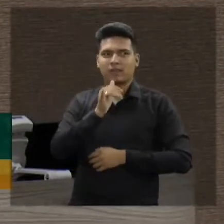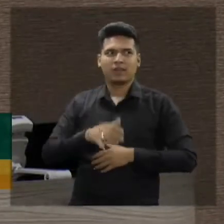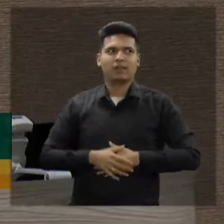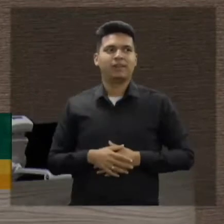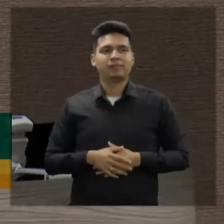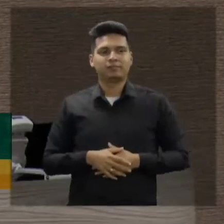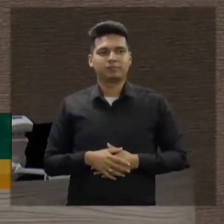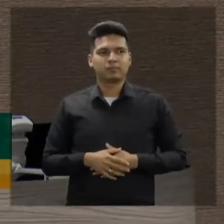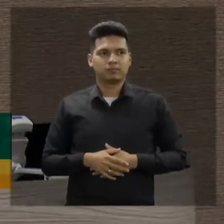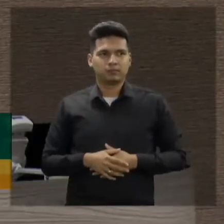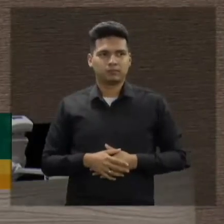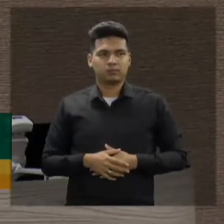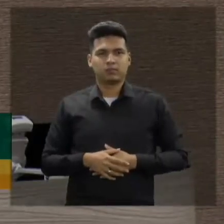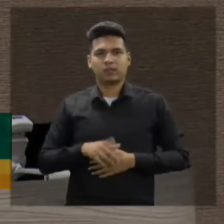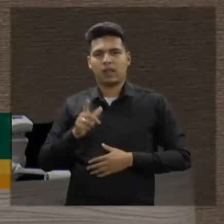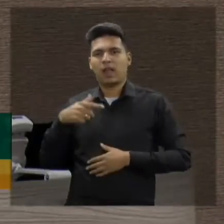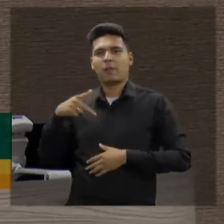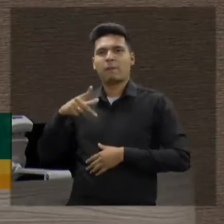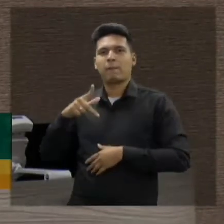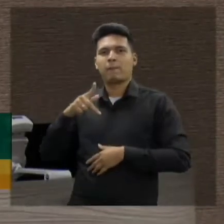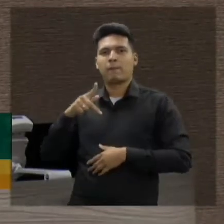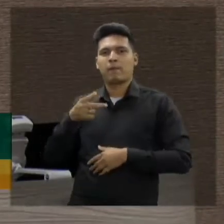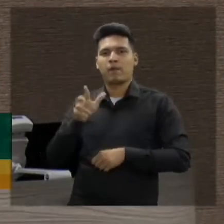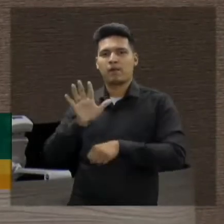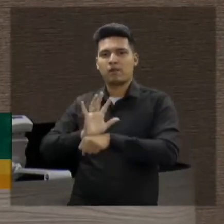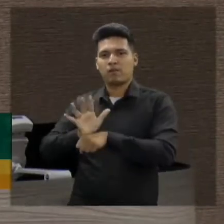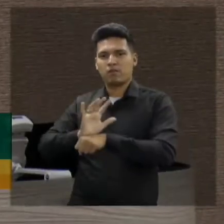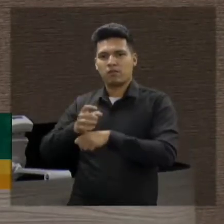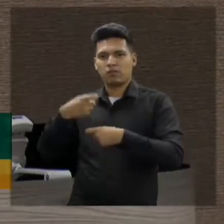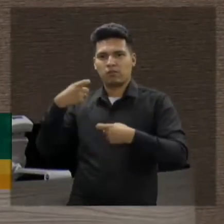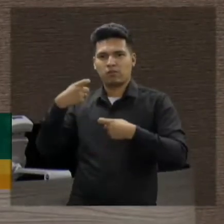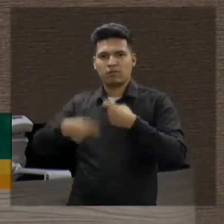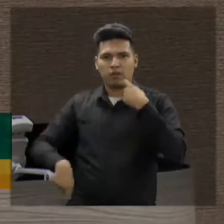é pornografia exacerbar